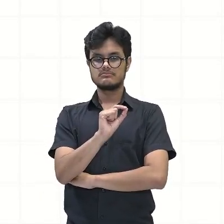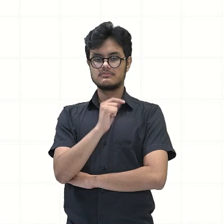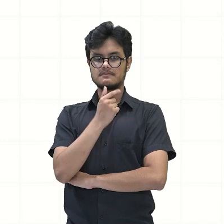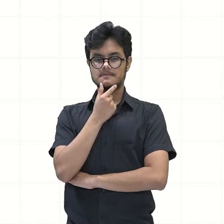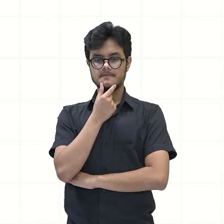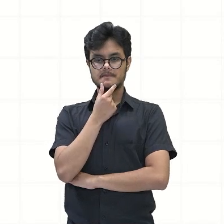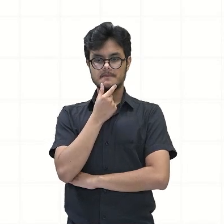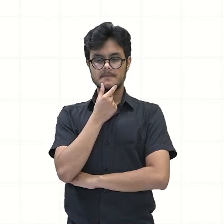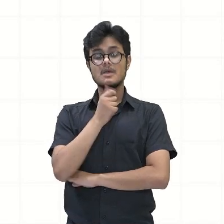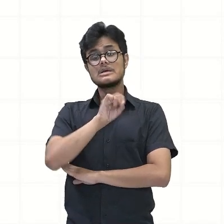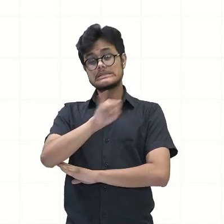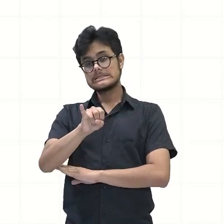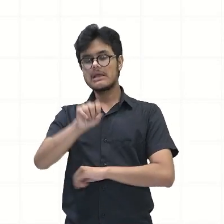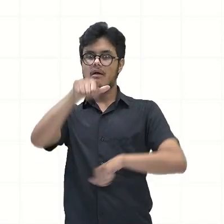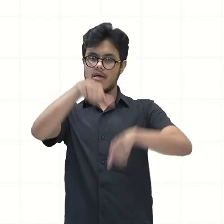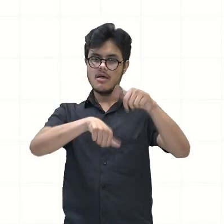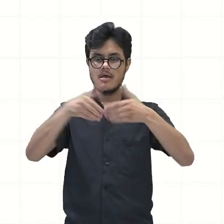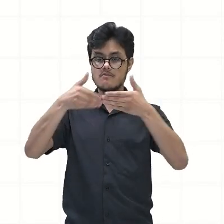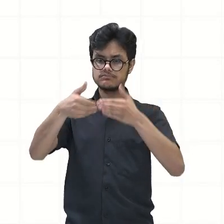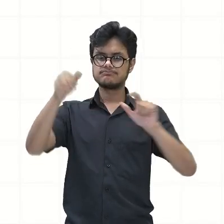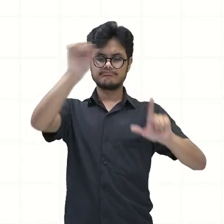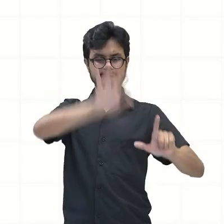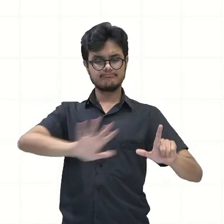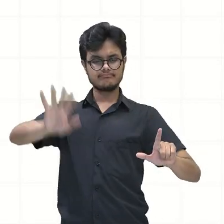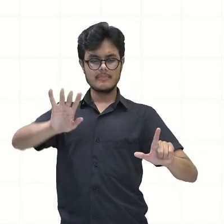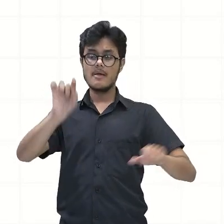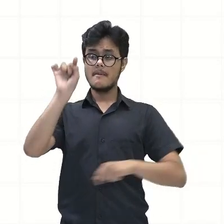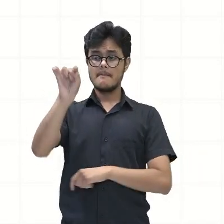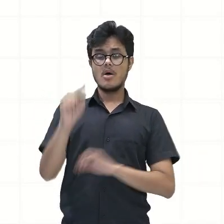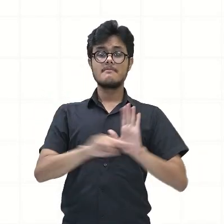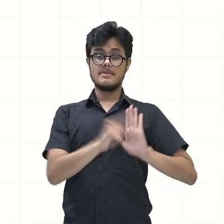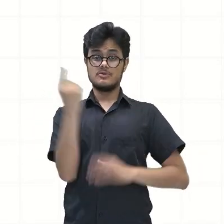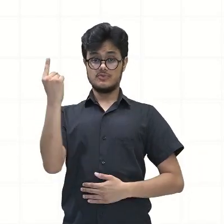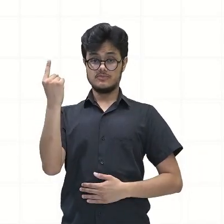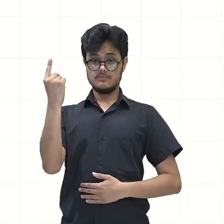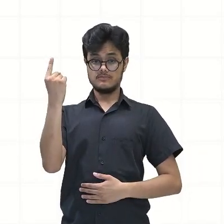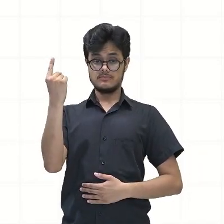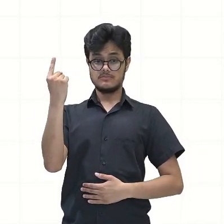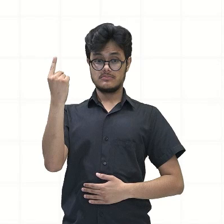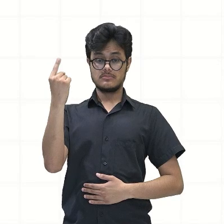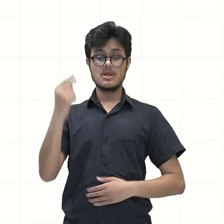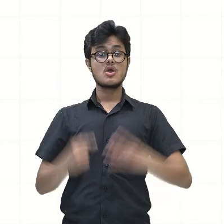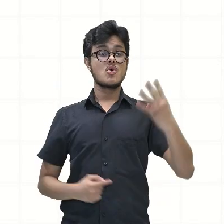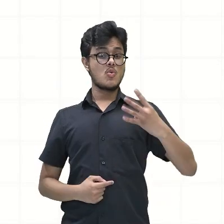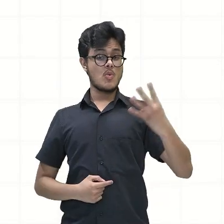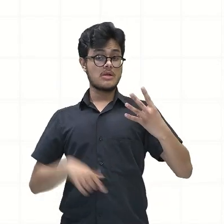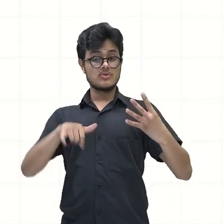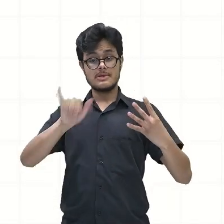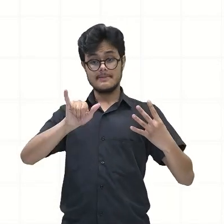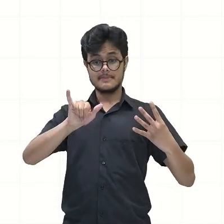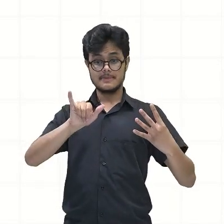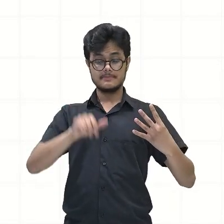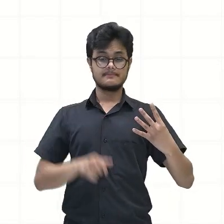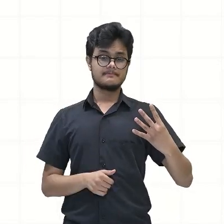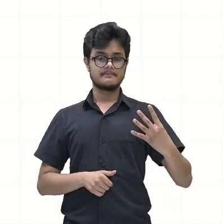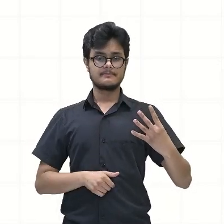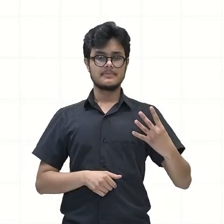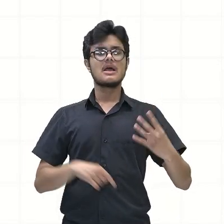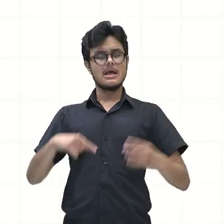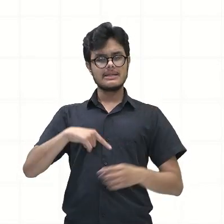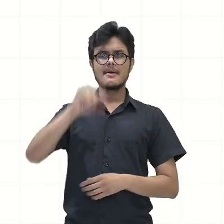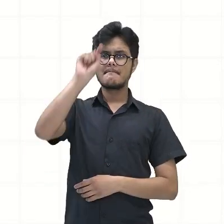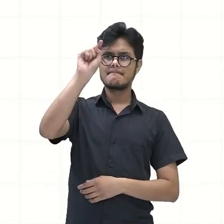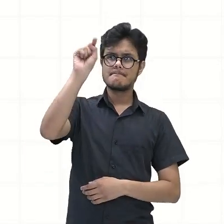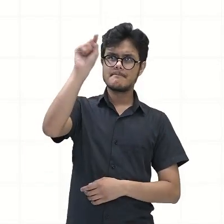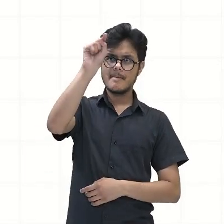eu ia verificar o ponto menos 1 no x, o ponto 4 no y e ia juntar os